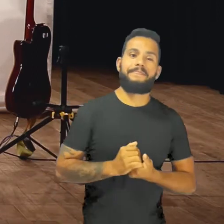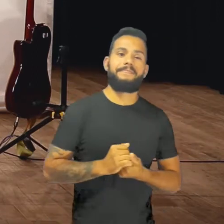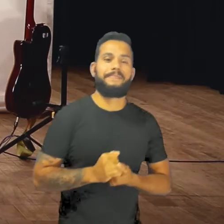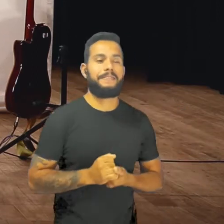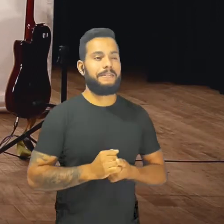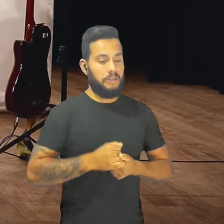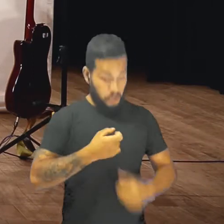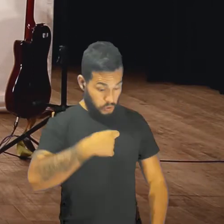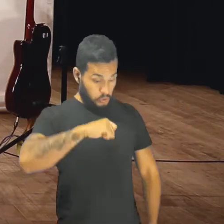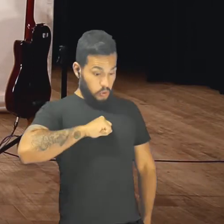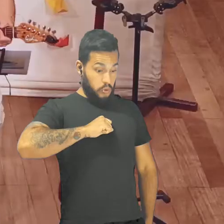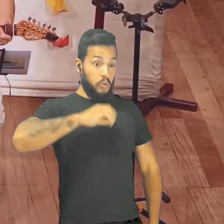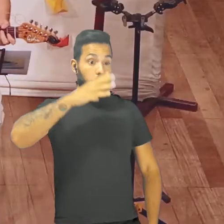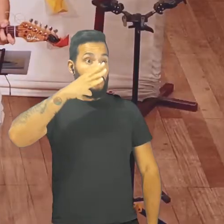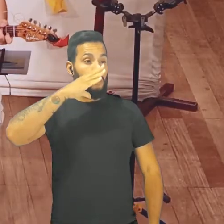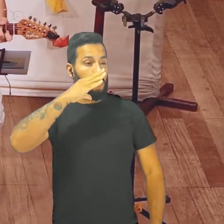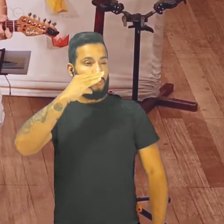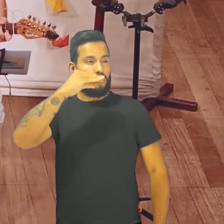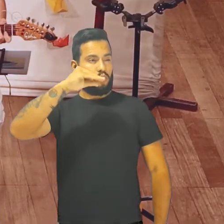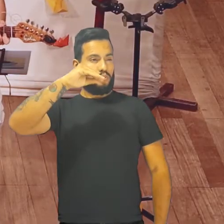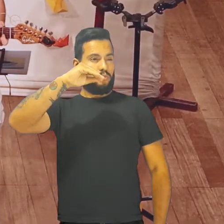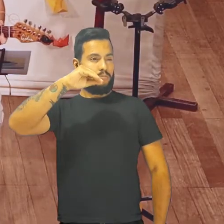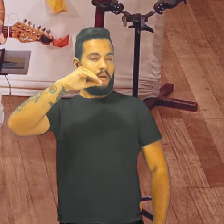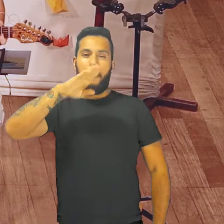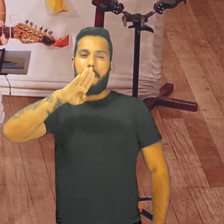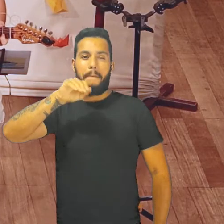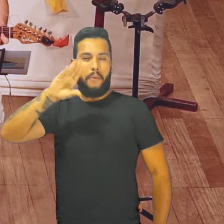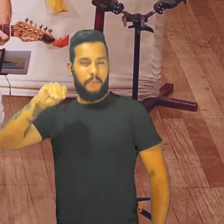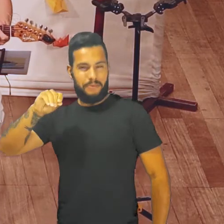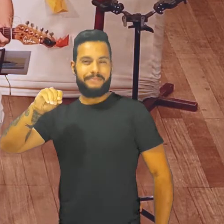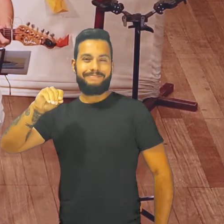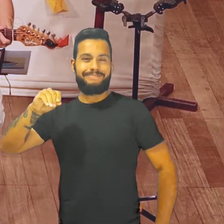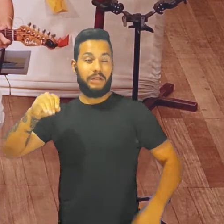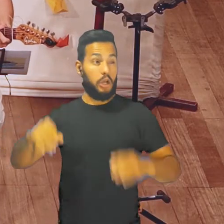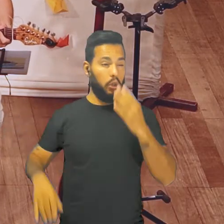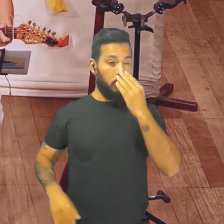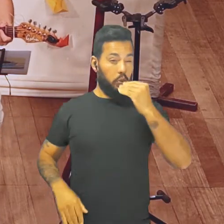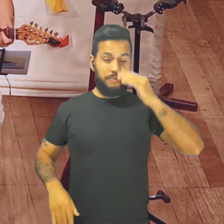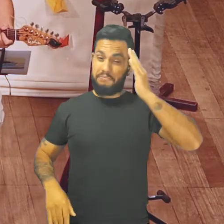Não sou um lobo bobo, não sou um lobo mau.